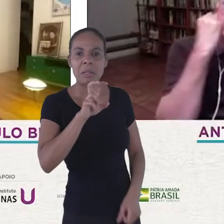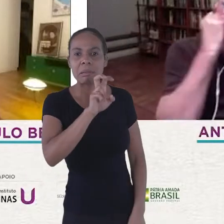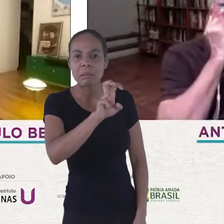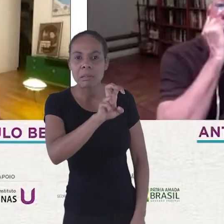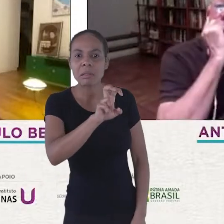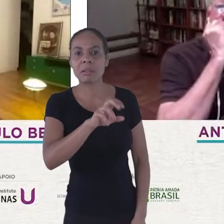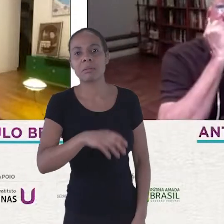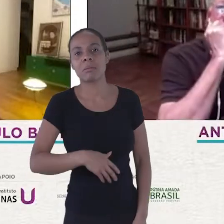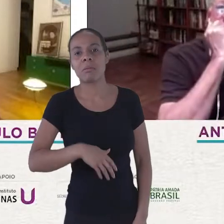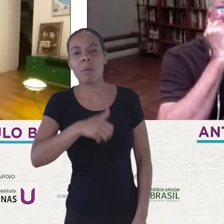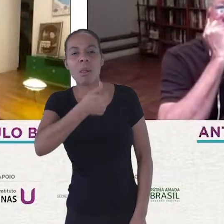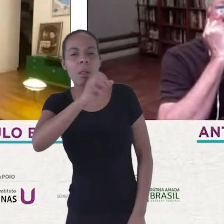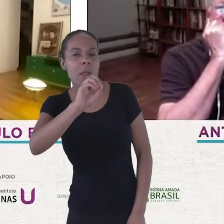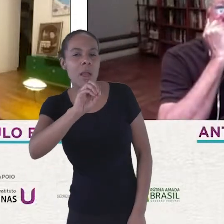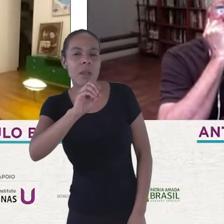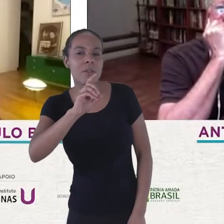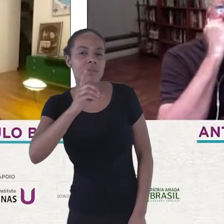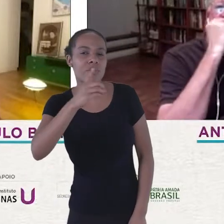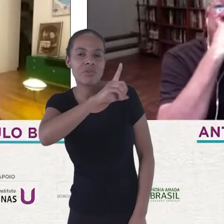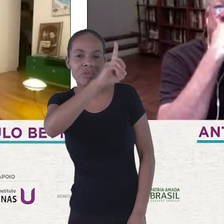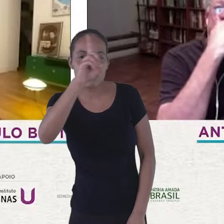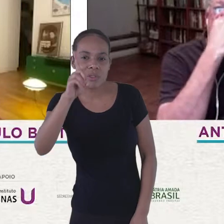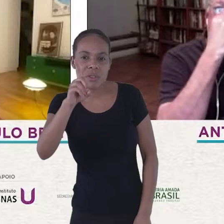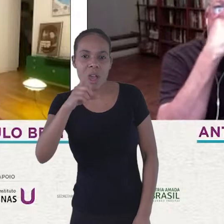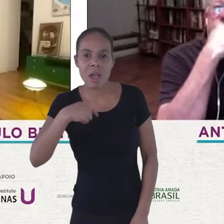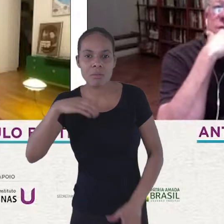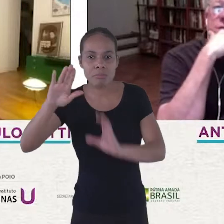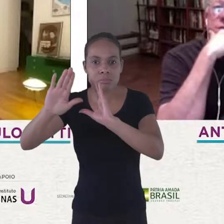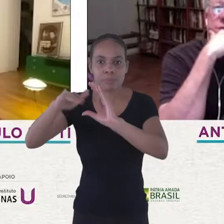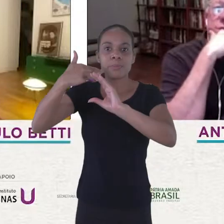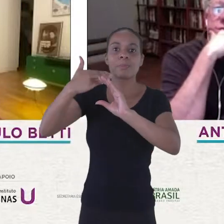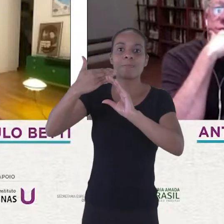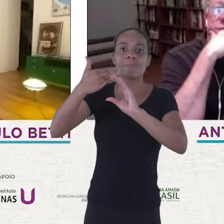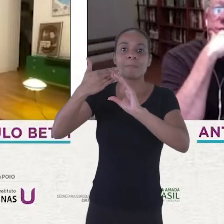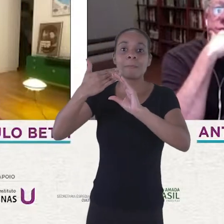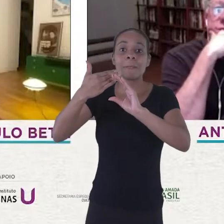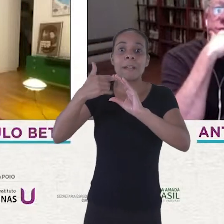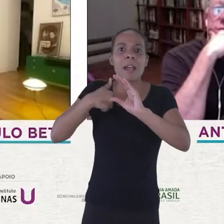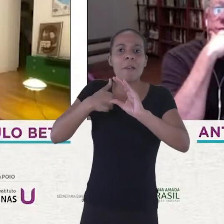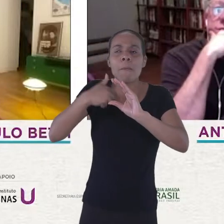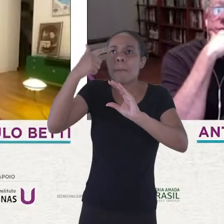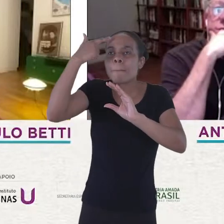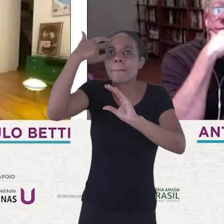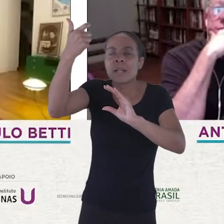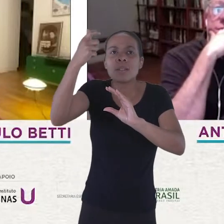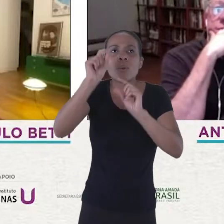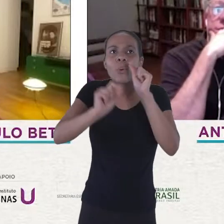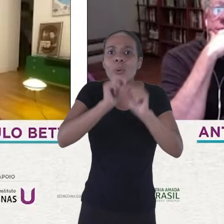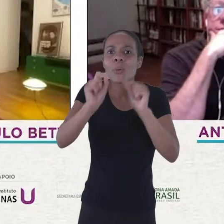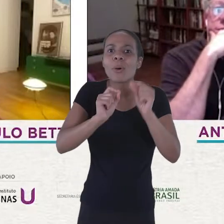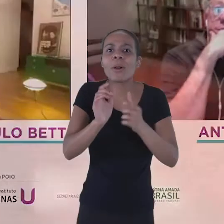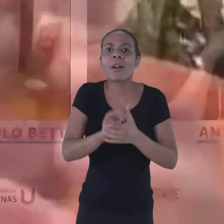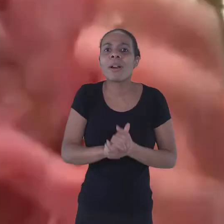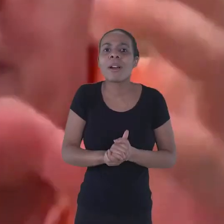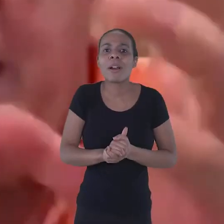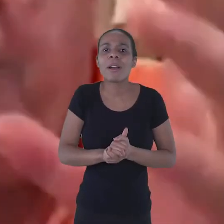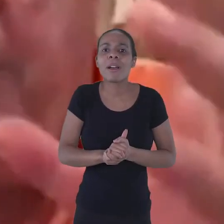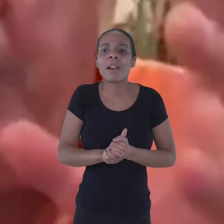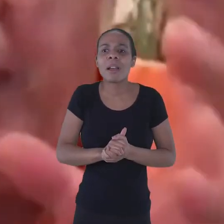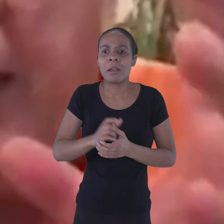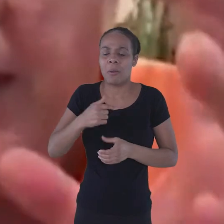De repente eu recebi um e-mail dele, no meio dessa loucura toda, eu recebi um e-mail em que ele